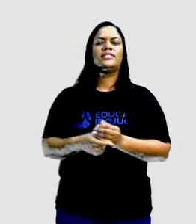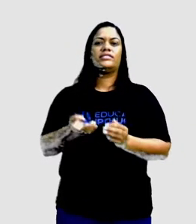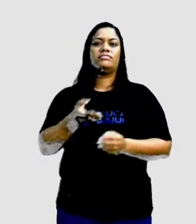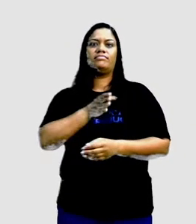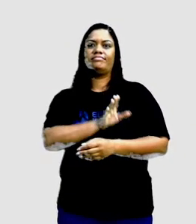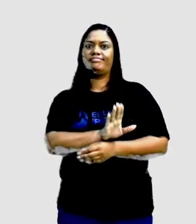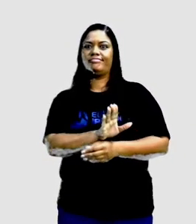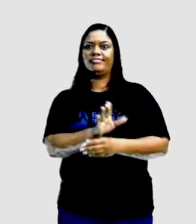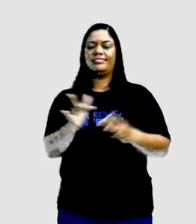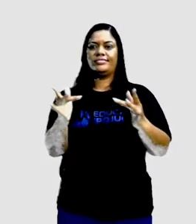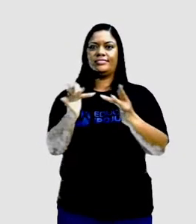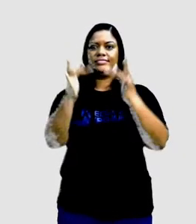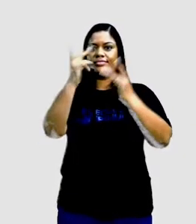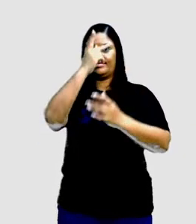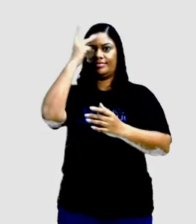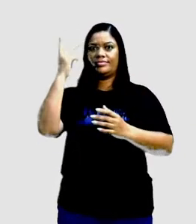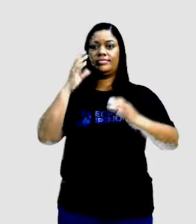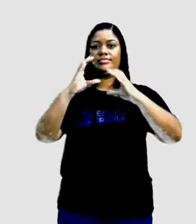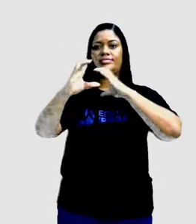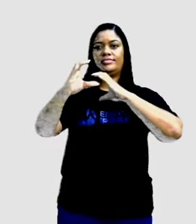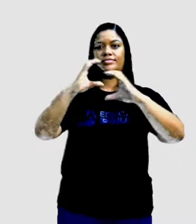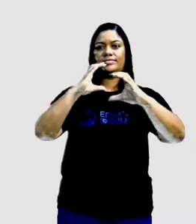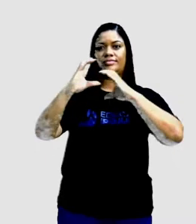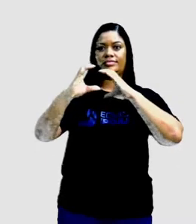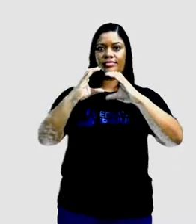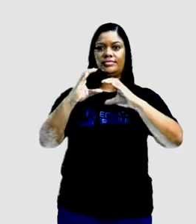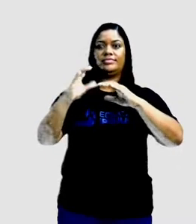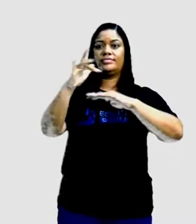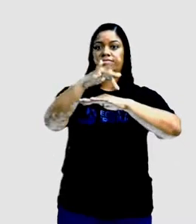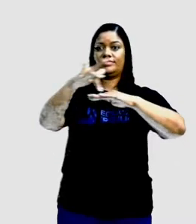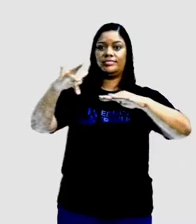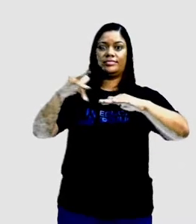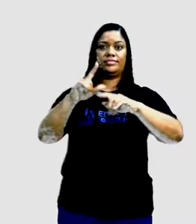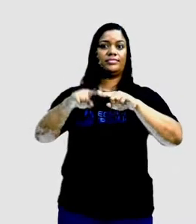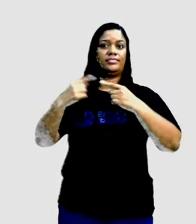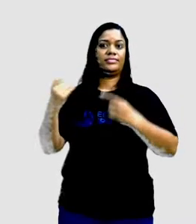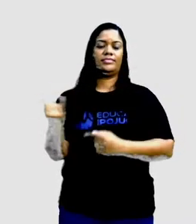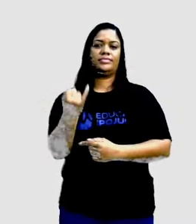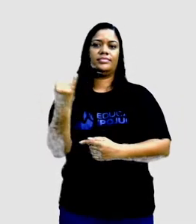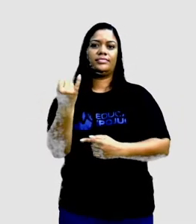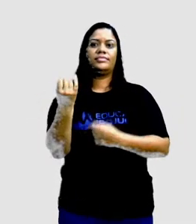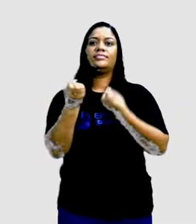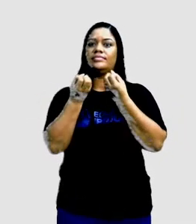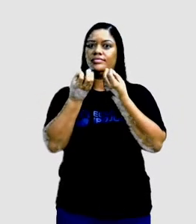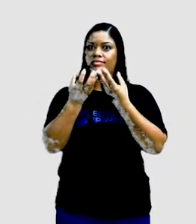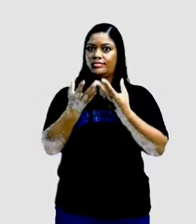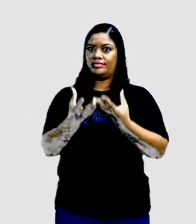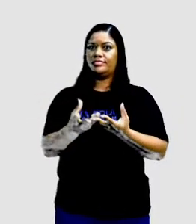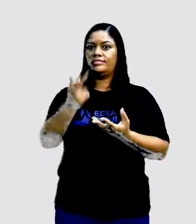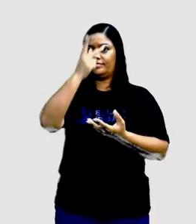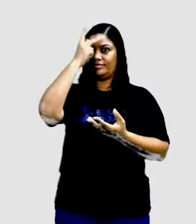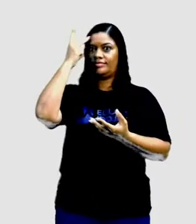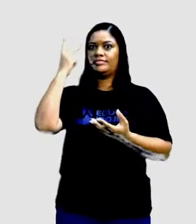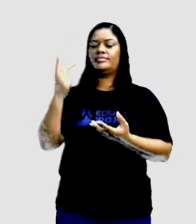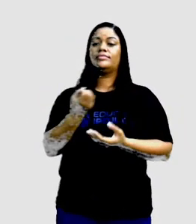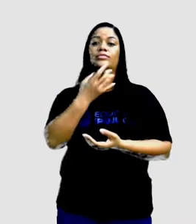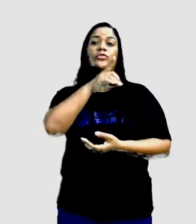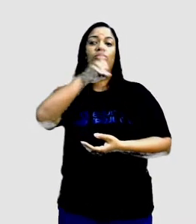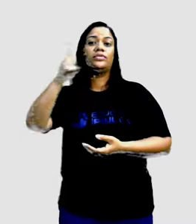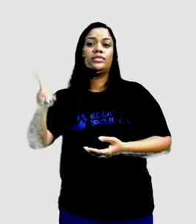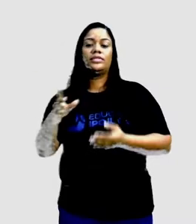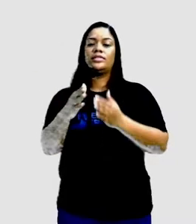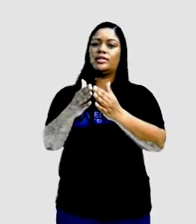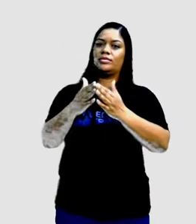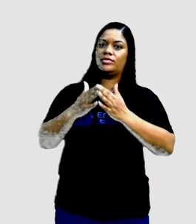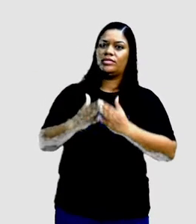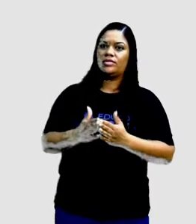umas com as outras. A comunicação que prevalece é a virtual e a prática de boas atitudes humanas, como bom dia, por